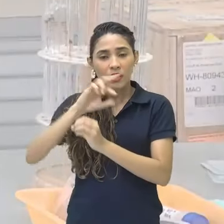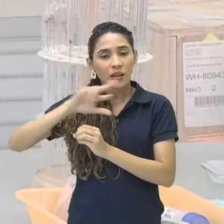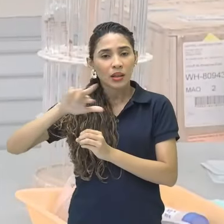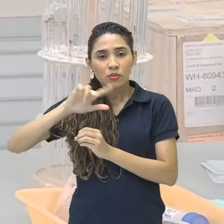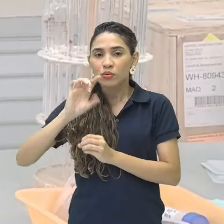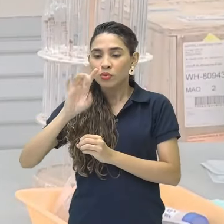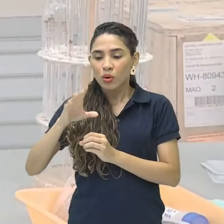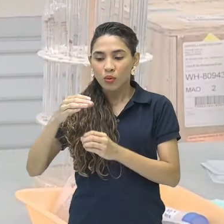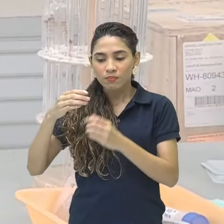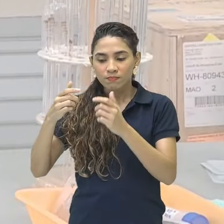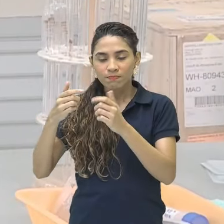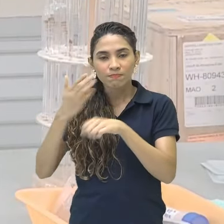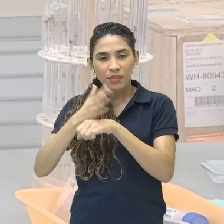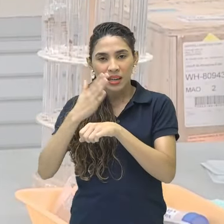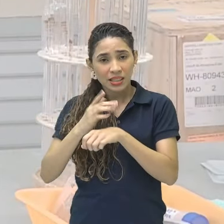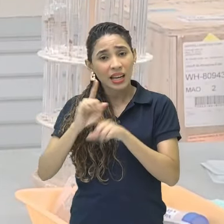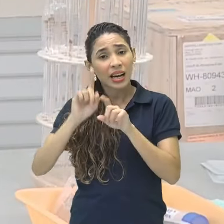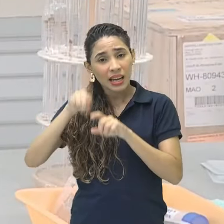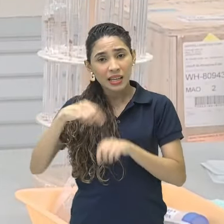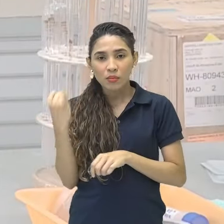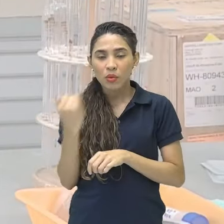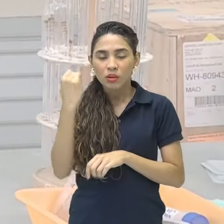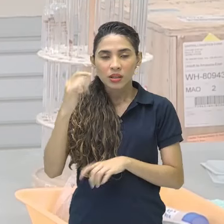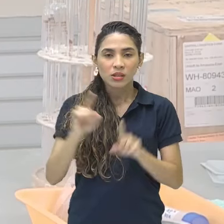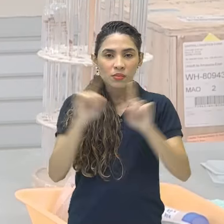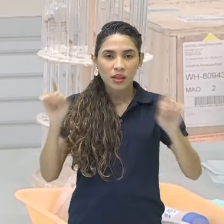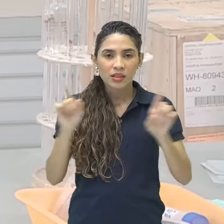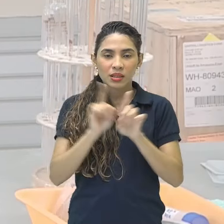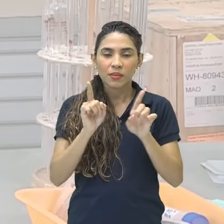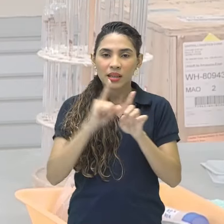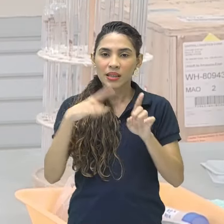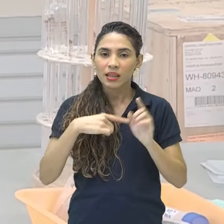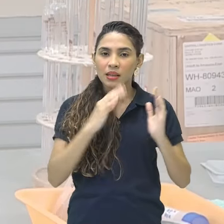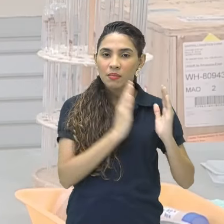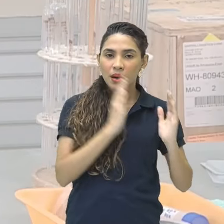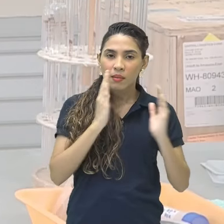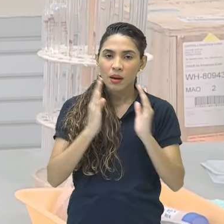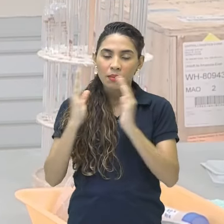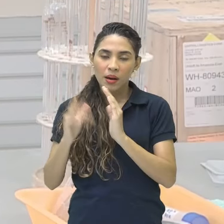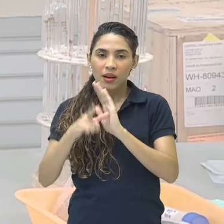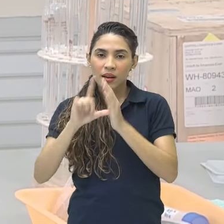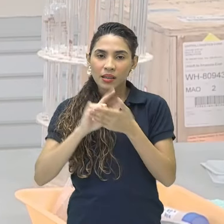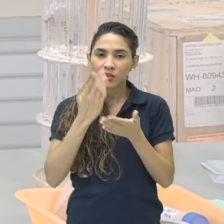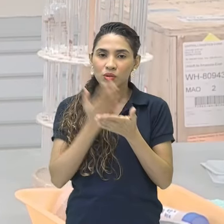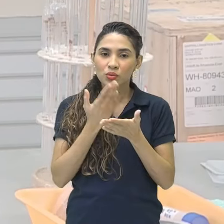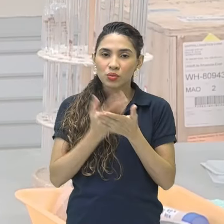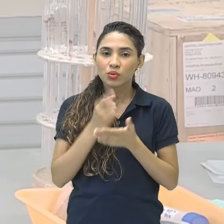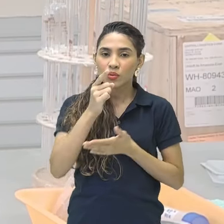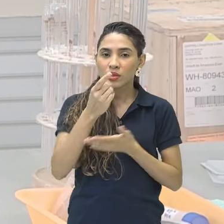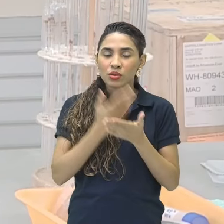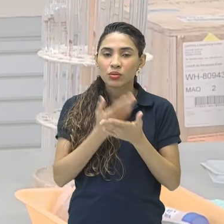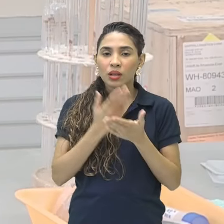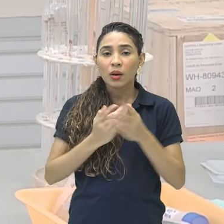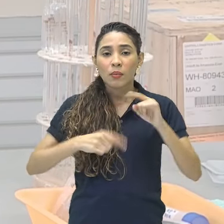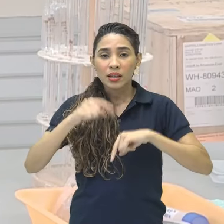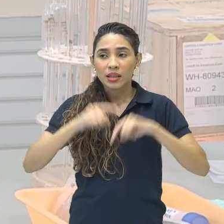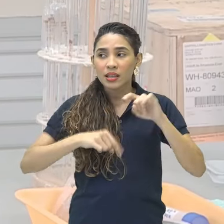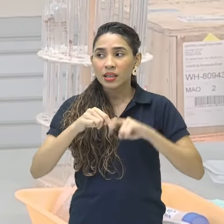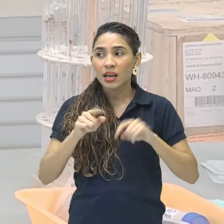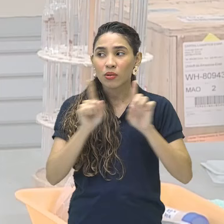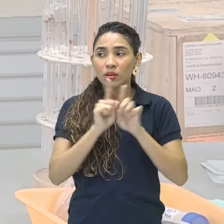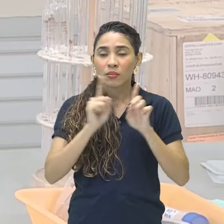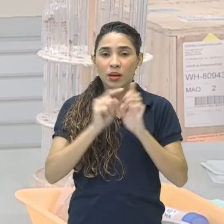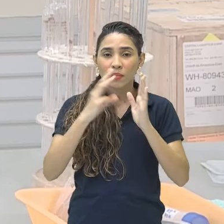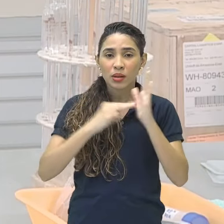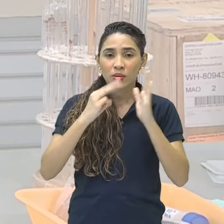essa parte, é uma parte muito importante do trabalho, mas também tem toda uma etapa prévia de estudo, você estudar o seu material, você estudar a sua